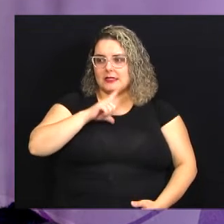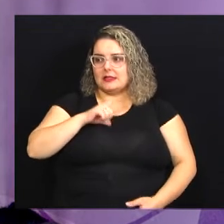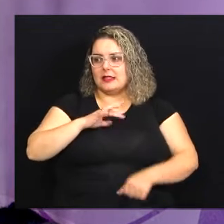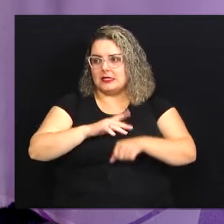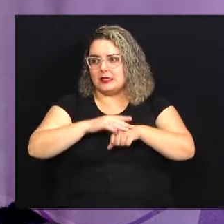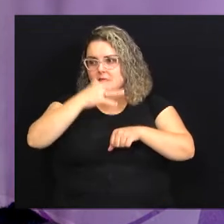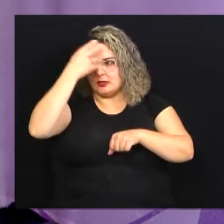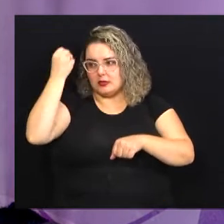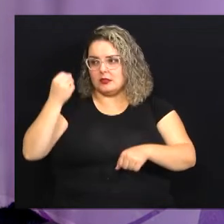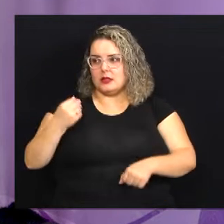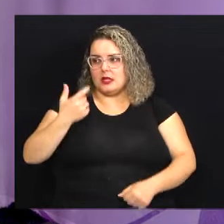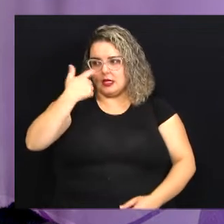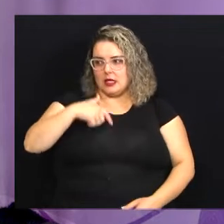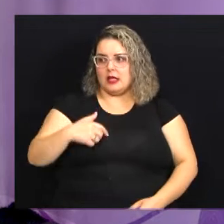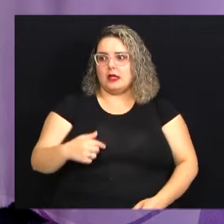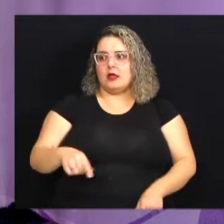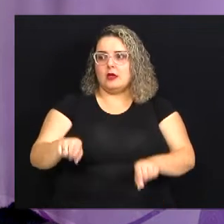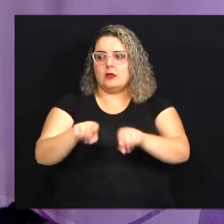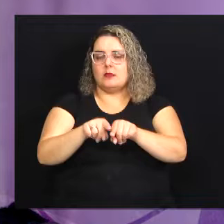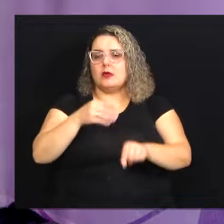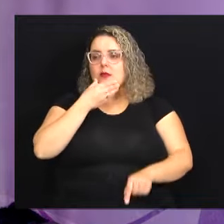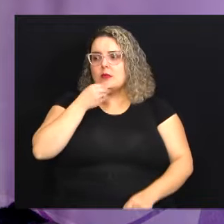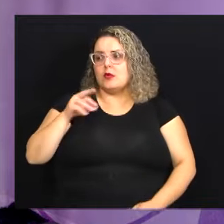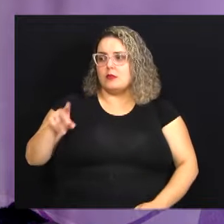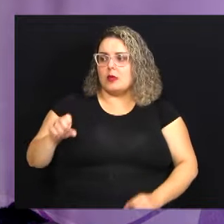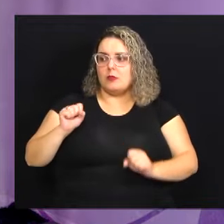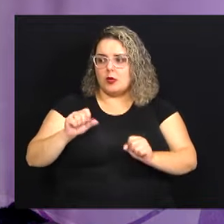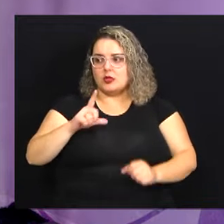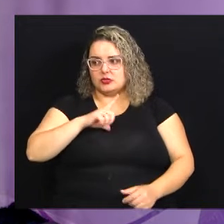O meu irmão pode vir a ter?